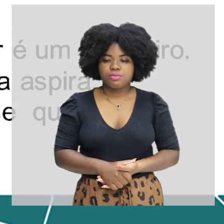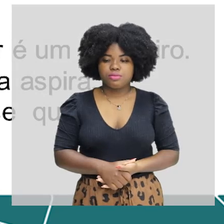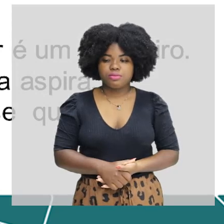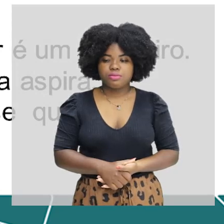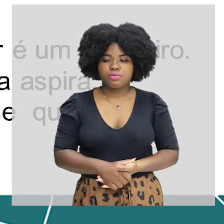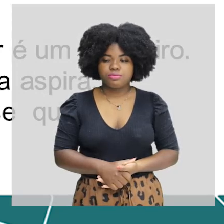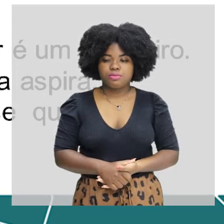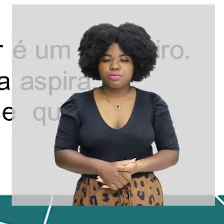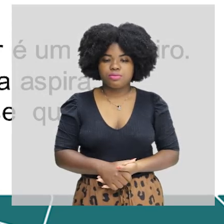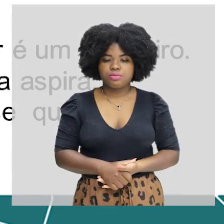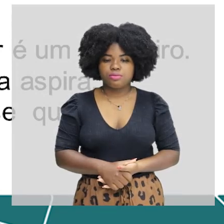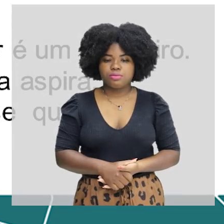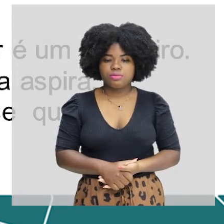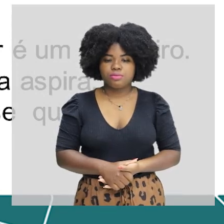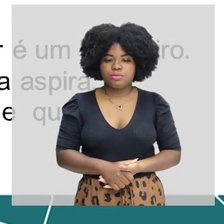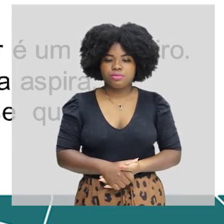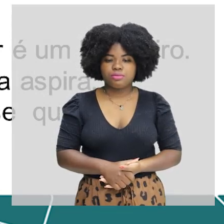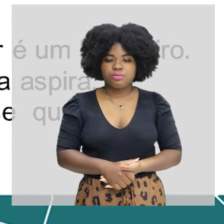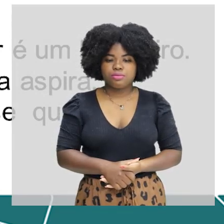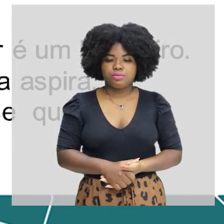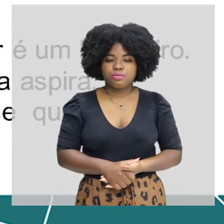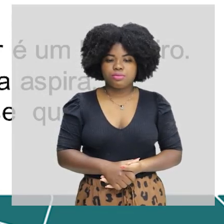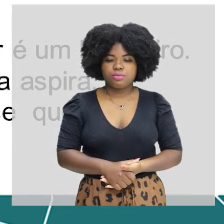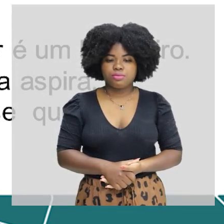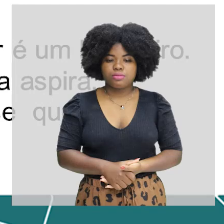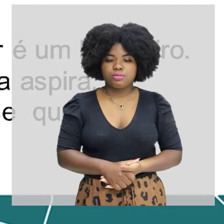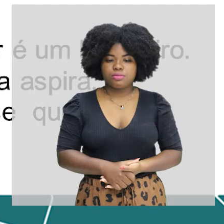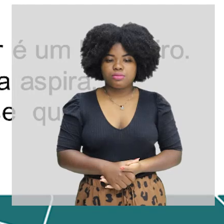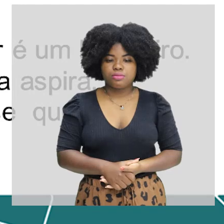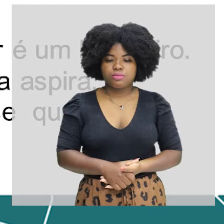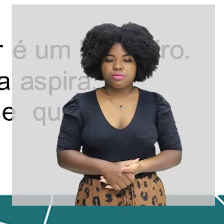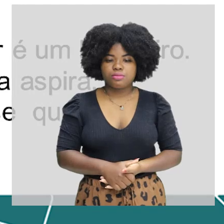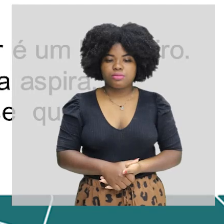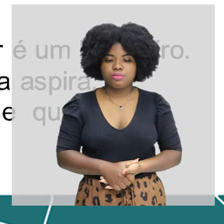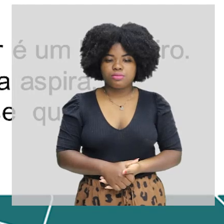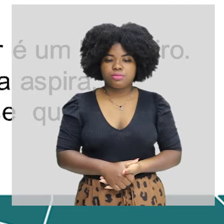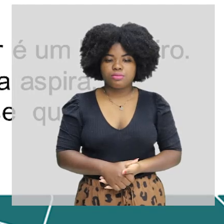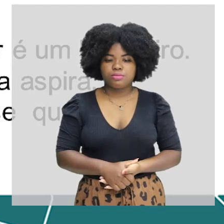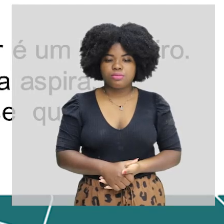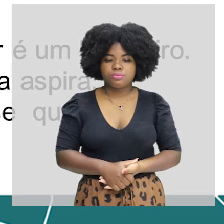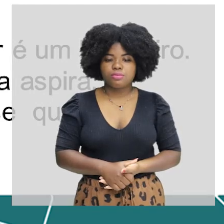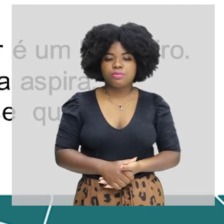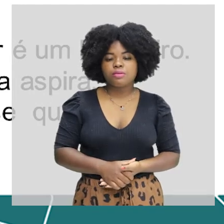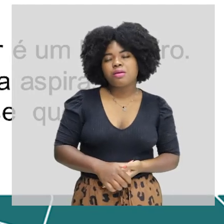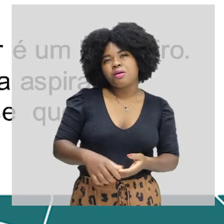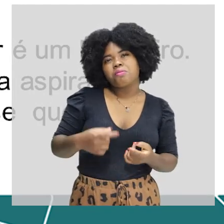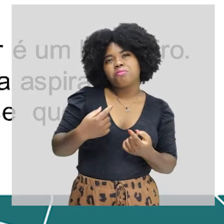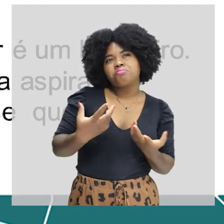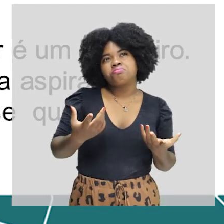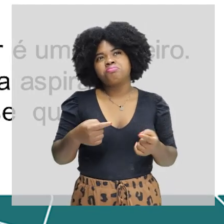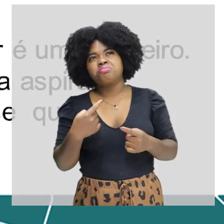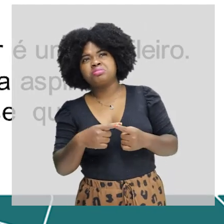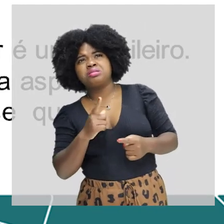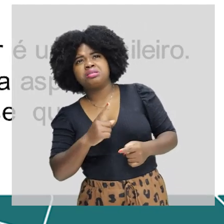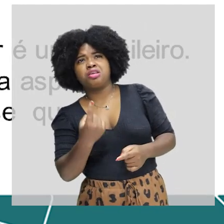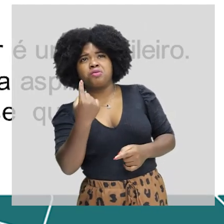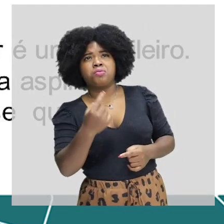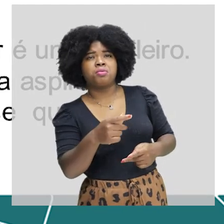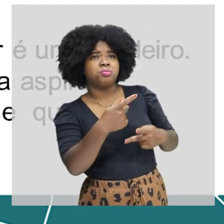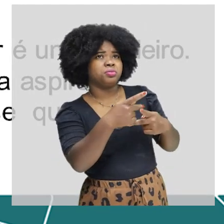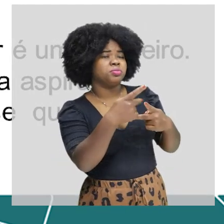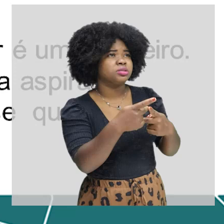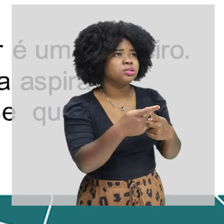diferentes. Esse tipo de transgressão só ocorre na frase. Ou seja, gente, não é porque tem que usar uma preposição que eu posso usar qualquer